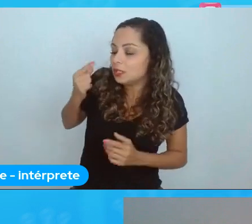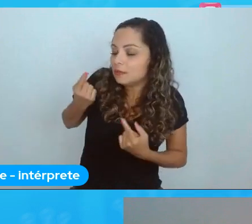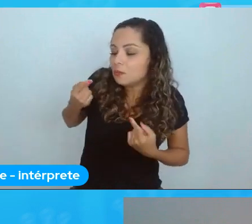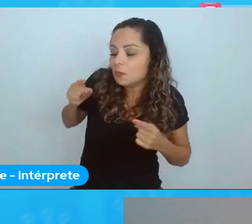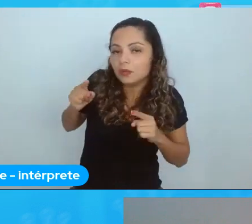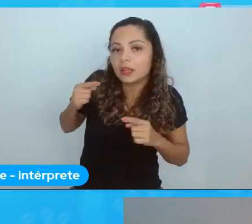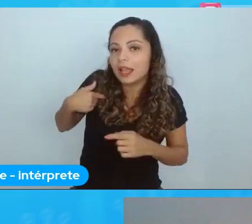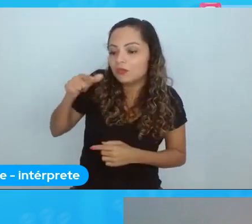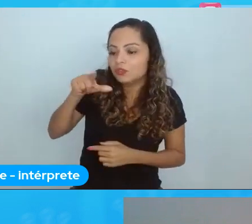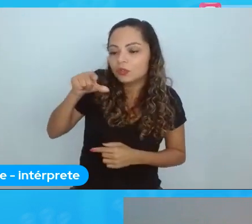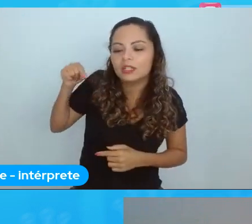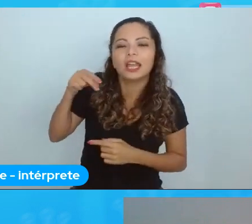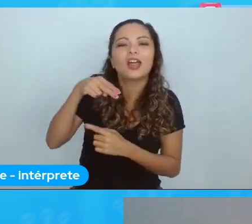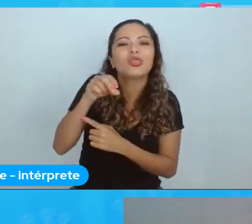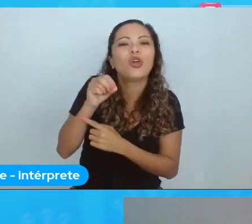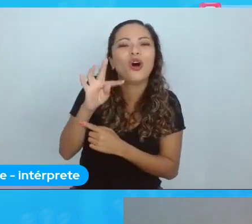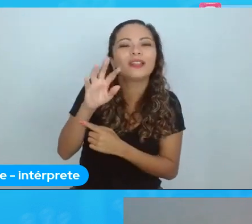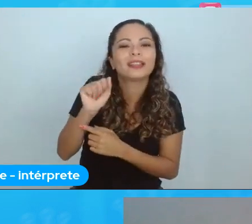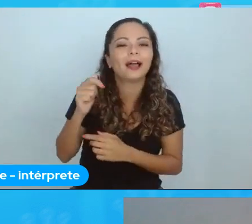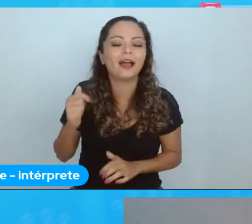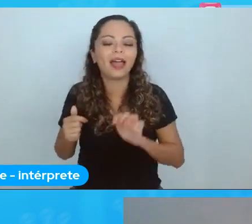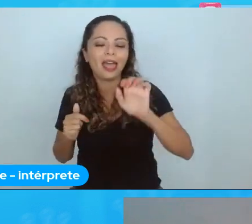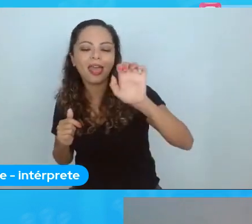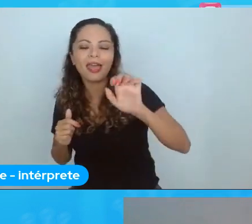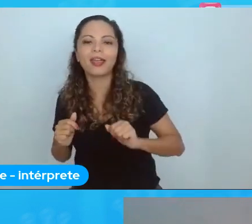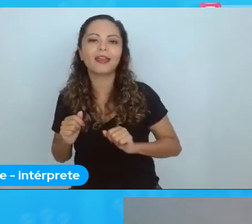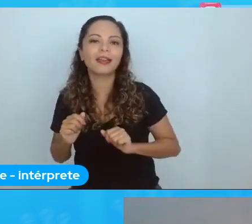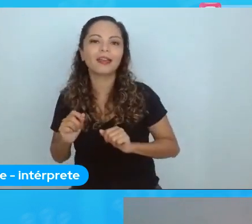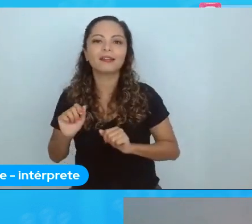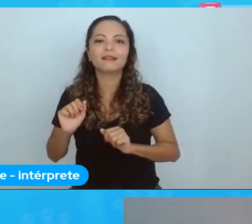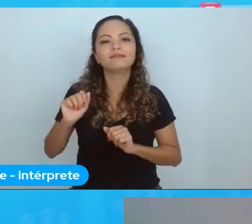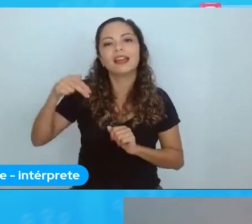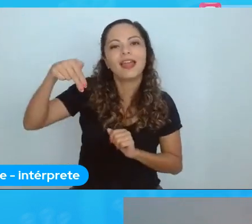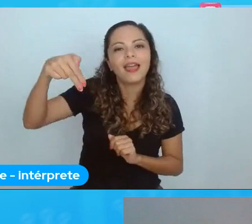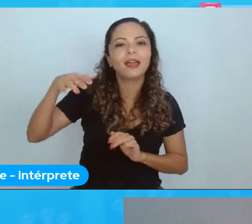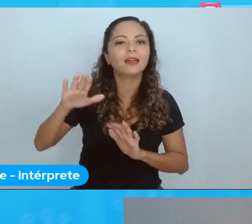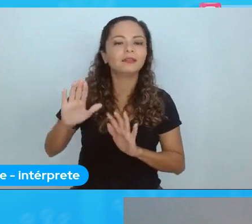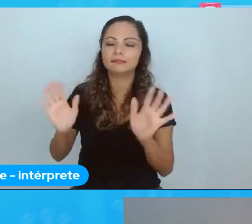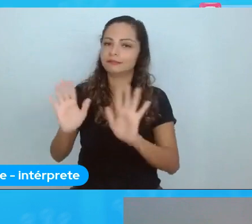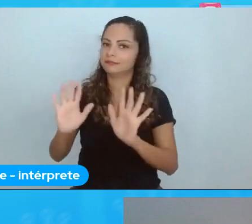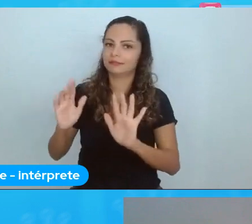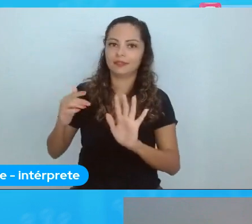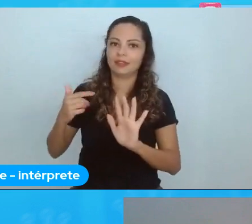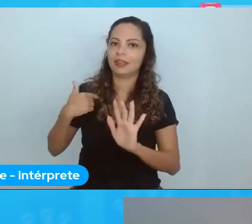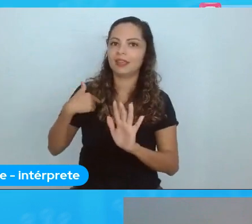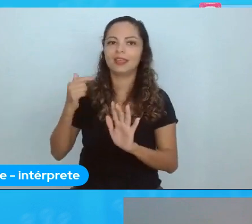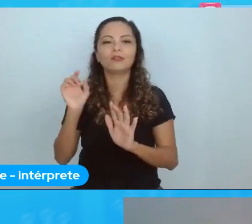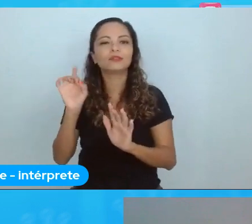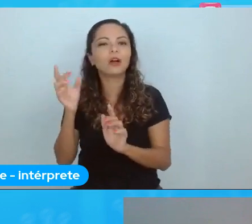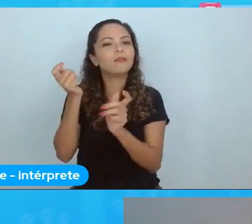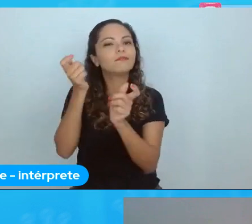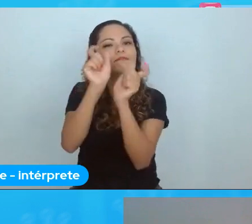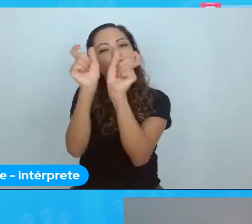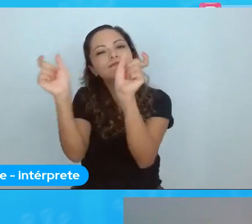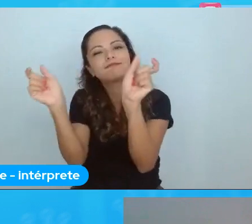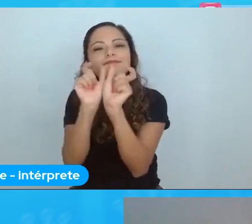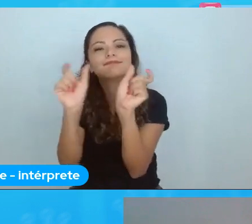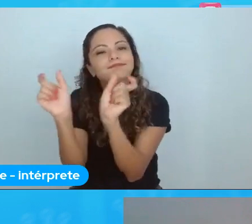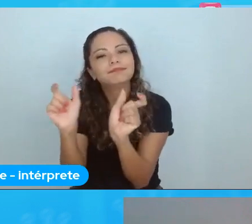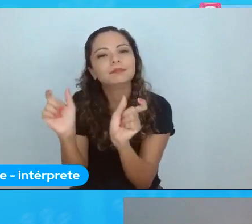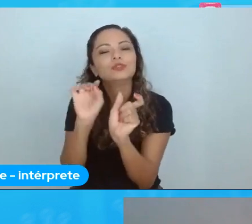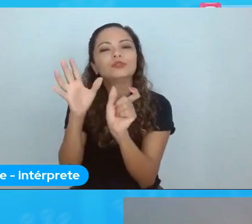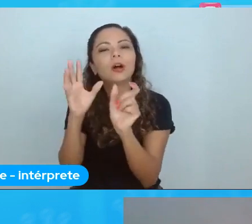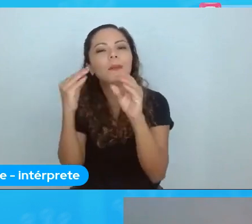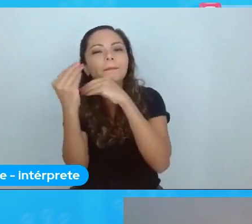assim. Quando eu boto aquele shuffle, é que eu usei pouca aleatoriedade ali, eu só usei o shuffle para misturar a sequência de notas,